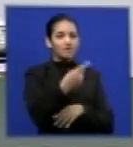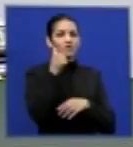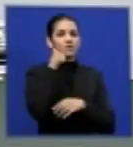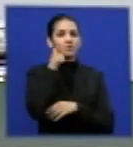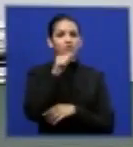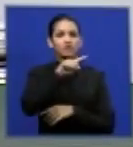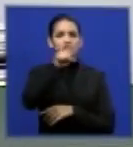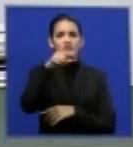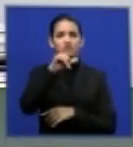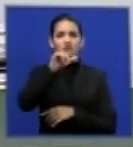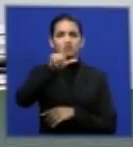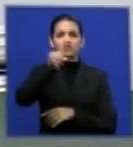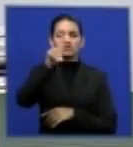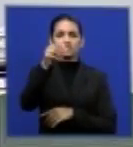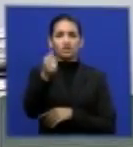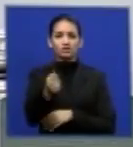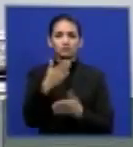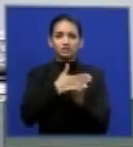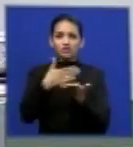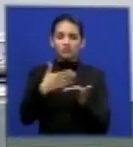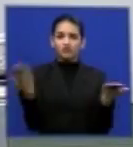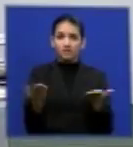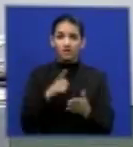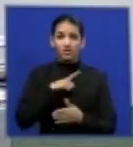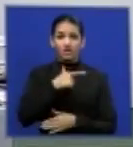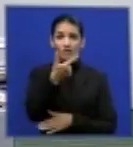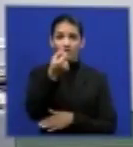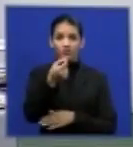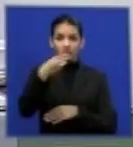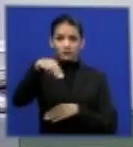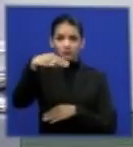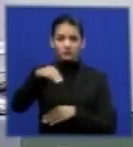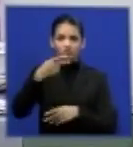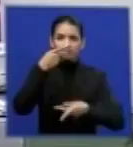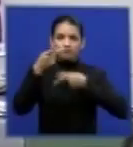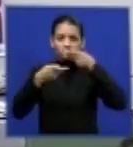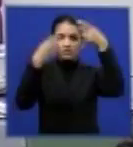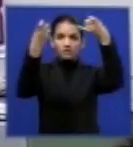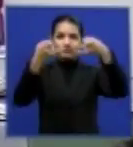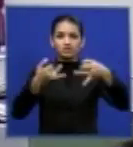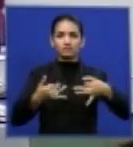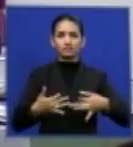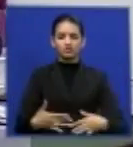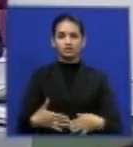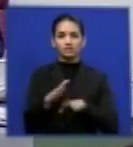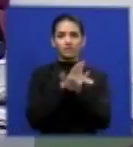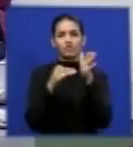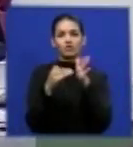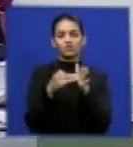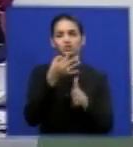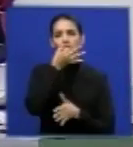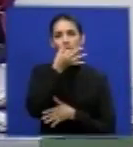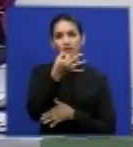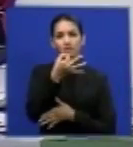então, aos trabalhos. Terá 20 minutos para expor a sua...